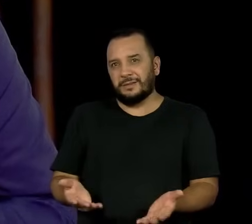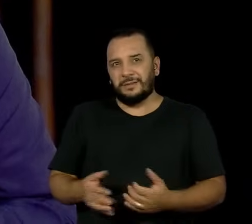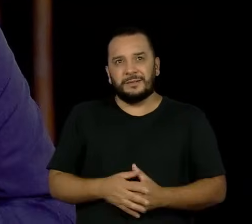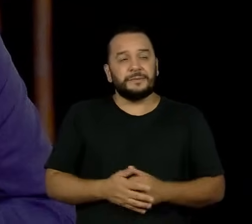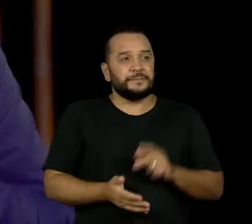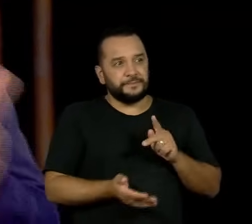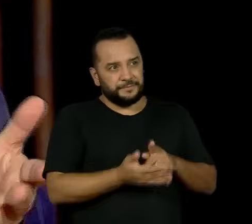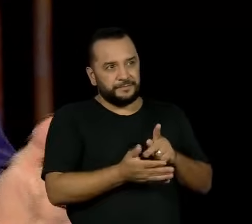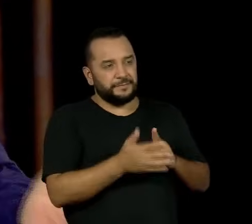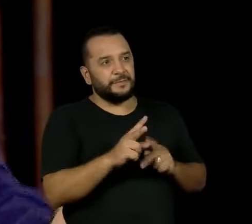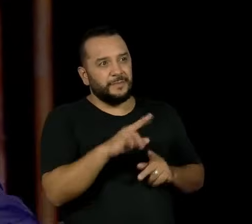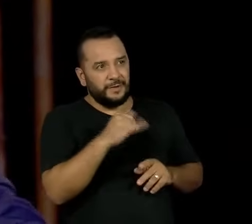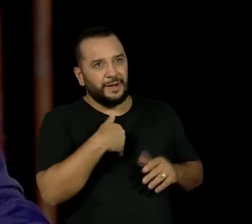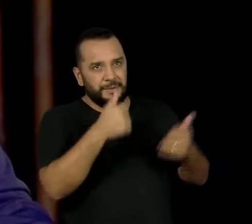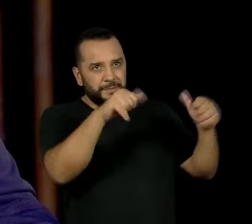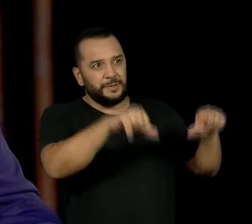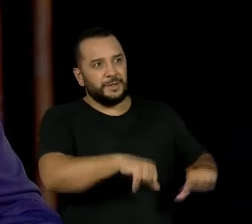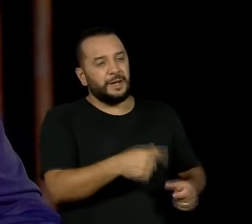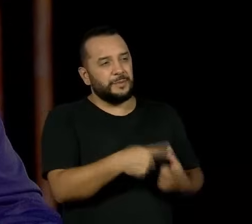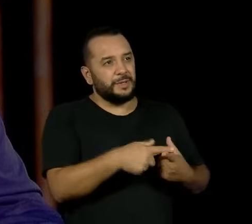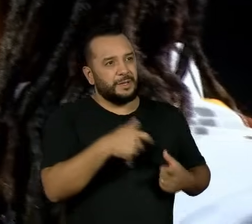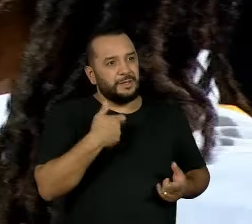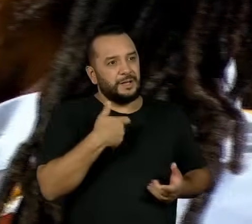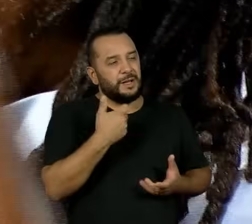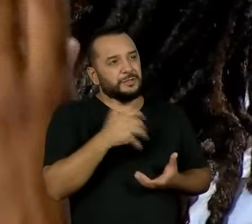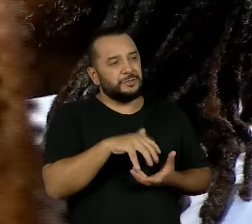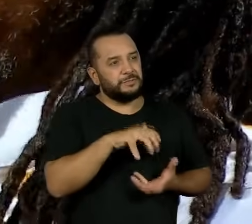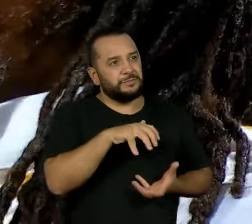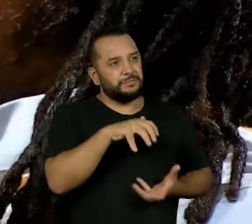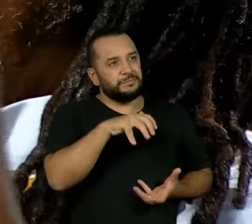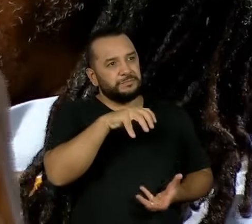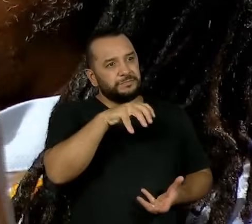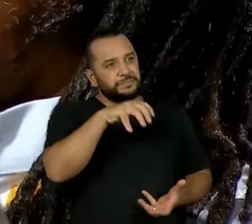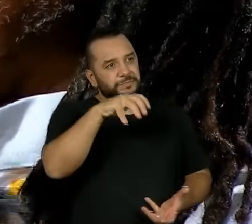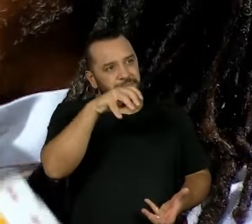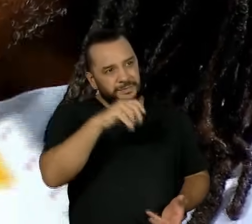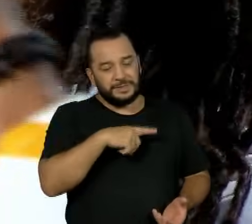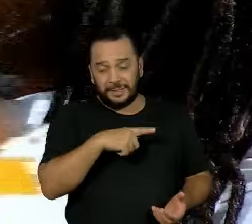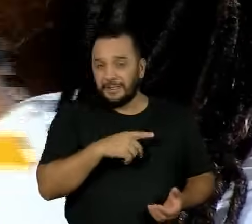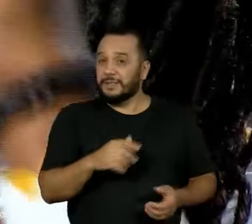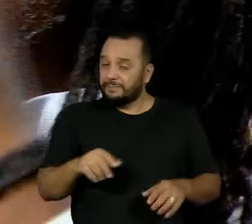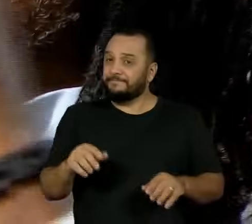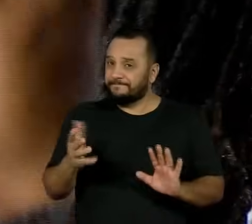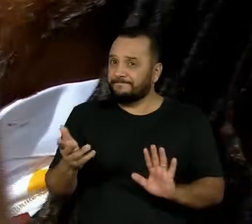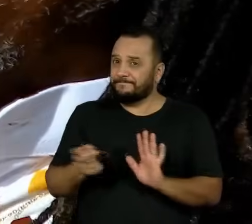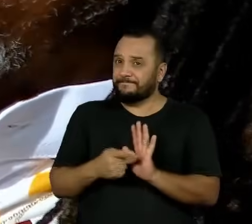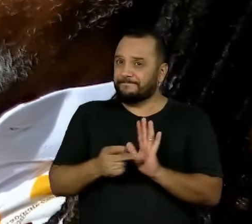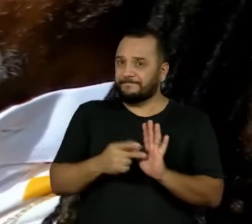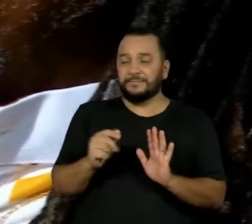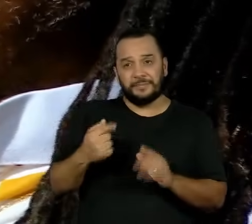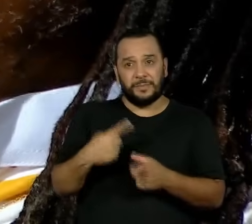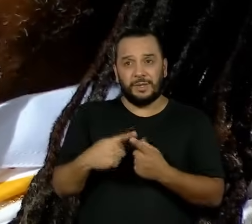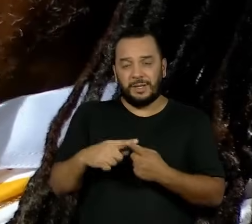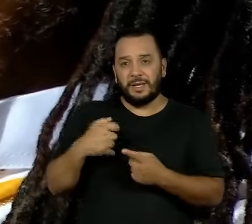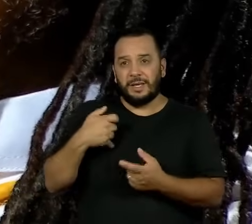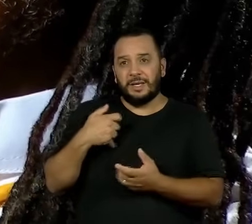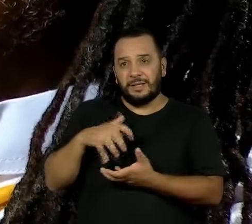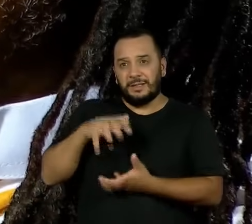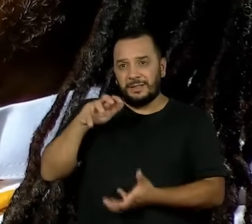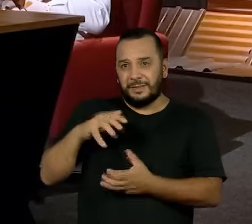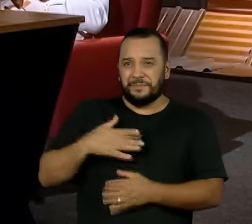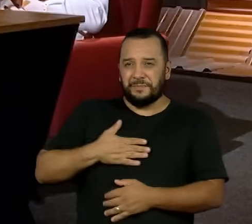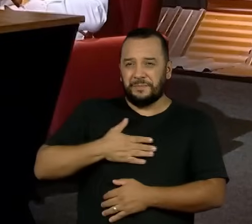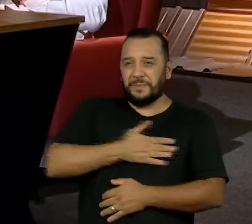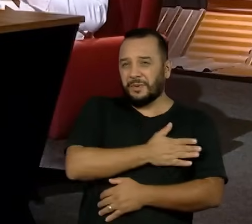continuar avançando na idade. Então eu falo que o idadismo, o etarismo, ele vai estruturando a nossa sociedade.